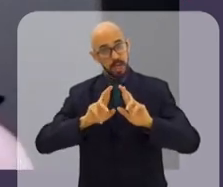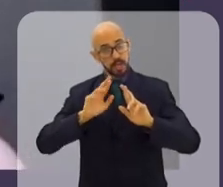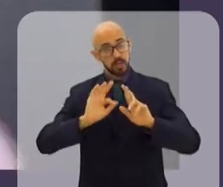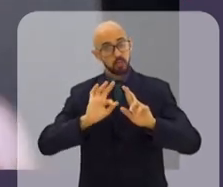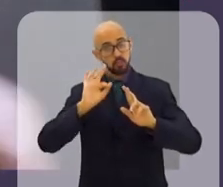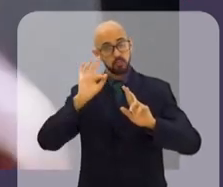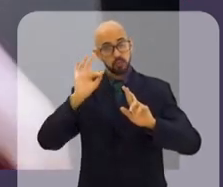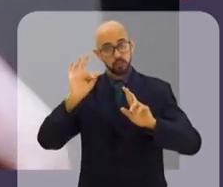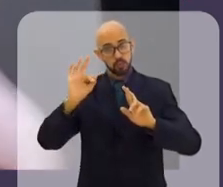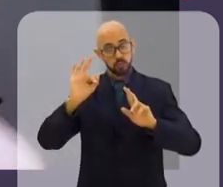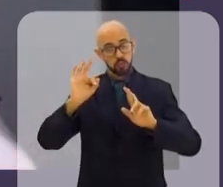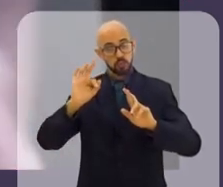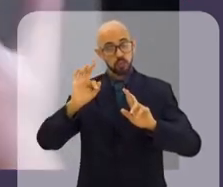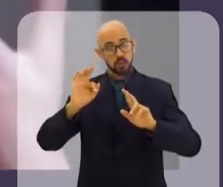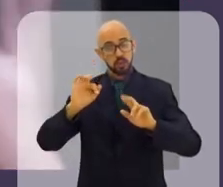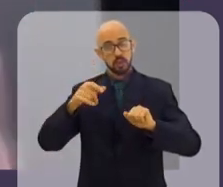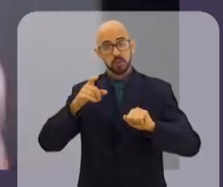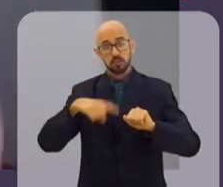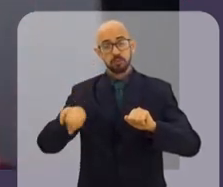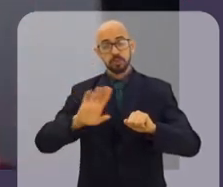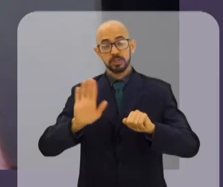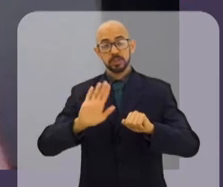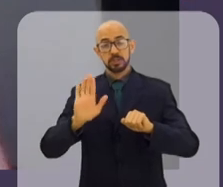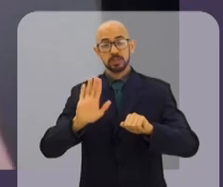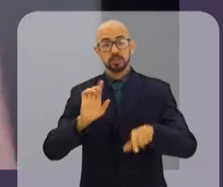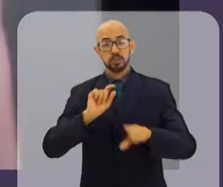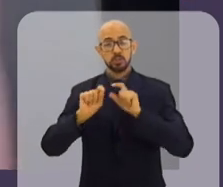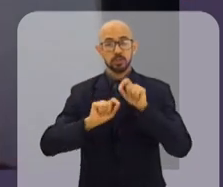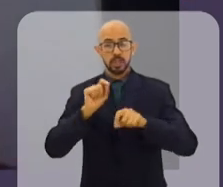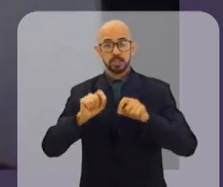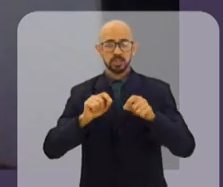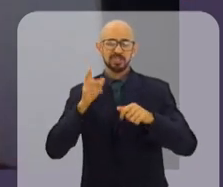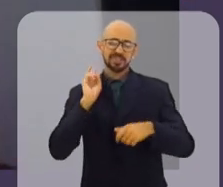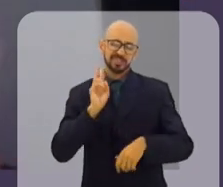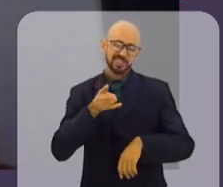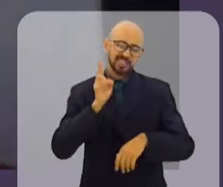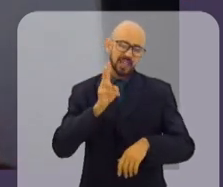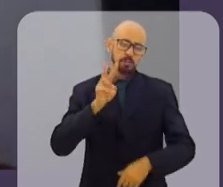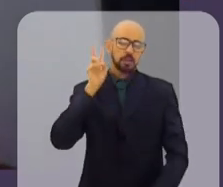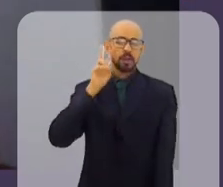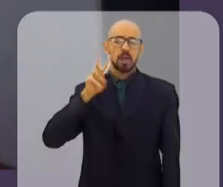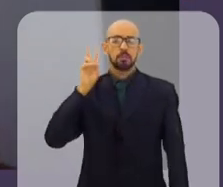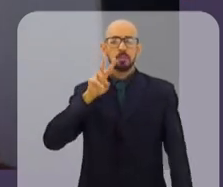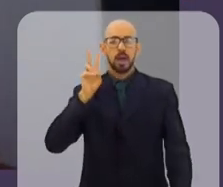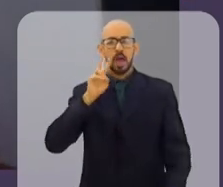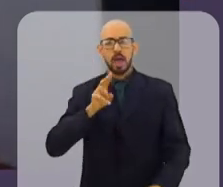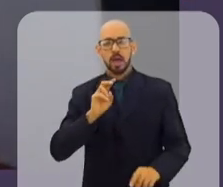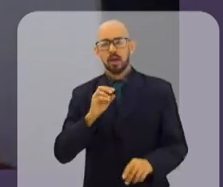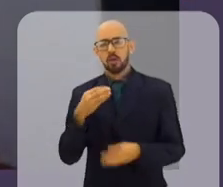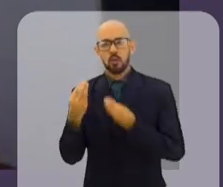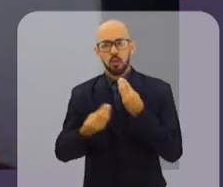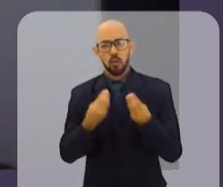Espero que lá para frente não seja mais tão necessário a gente sempre trazer e relembrar o quão